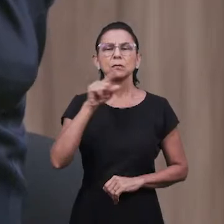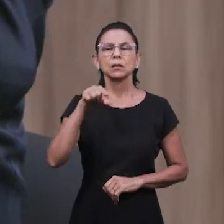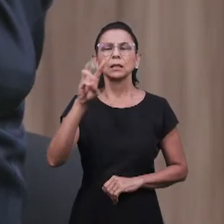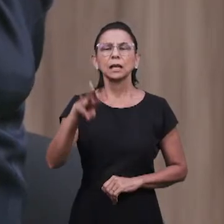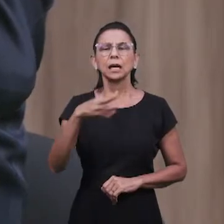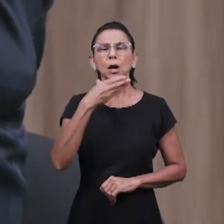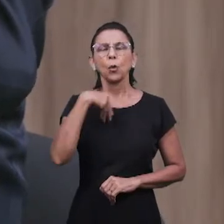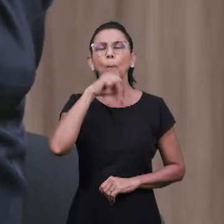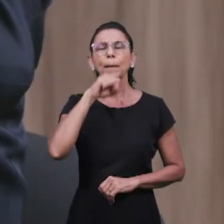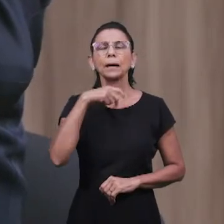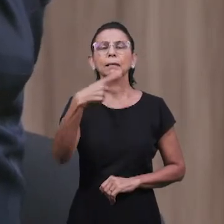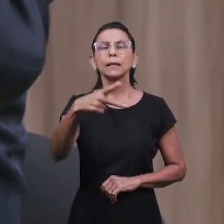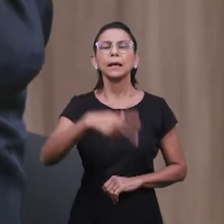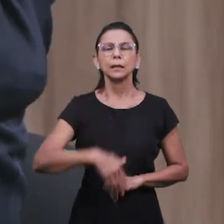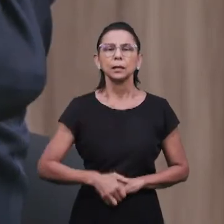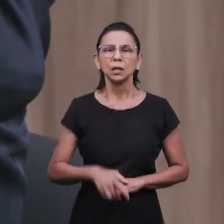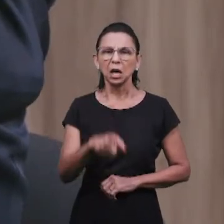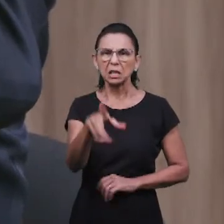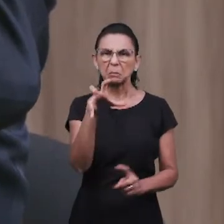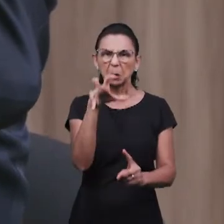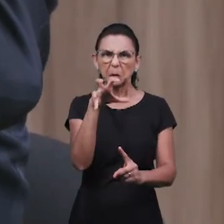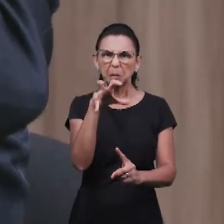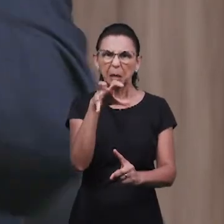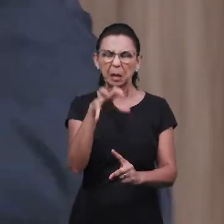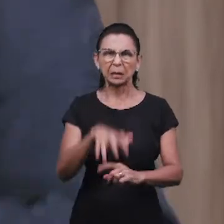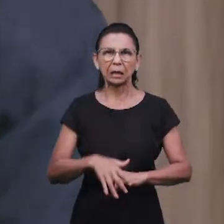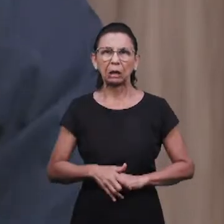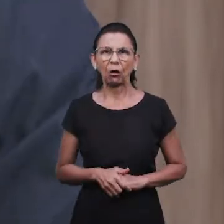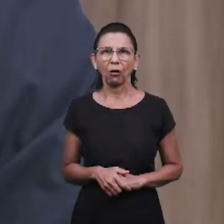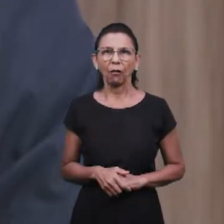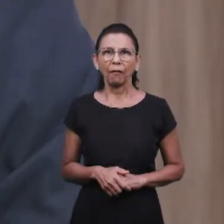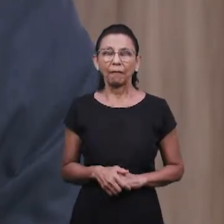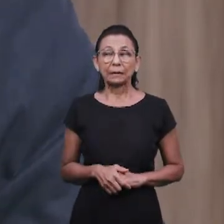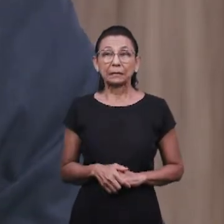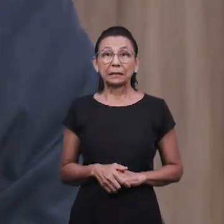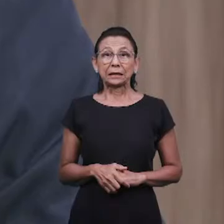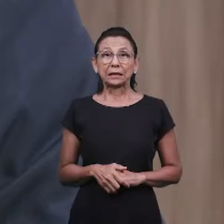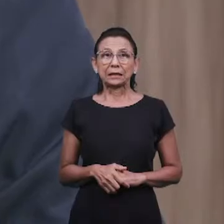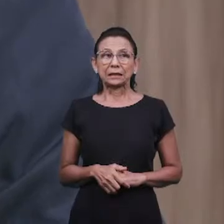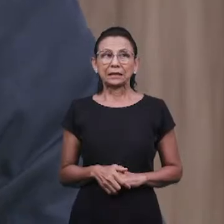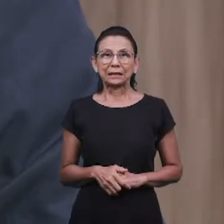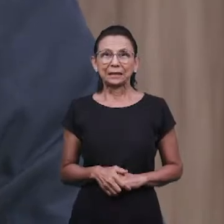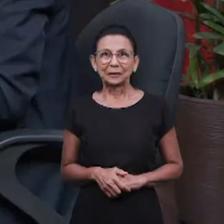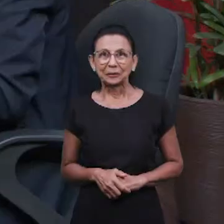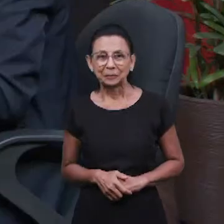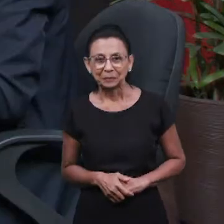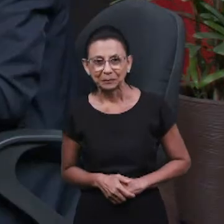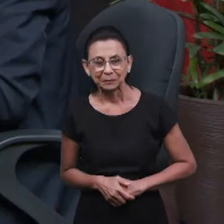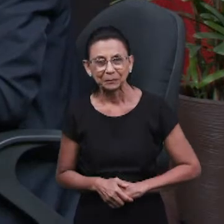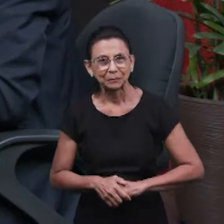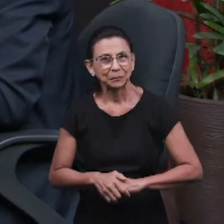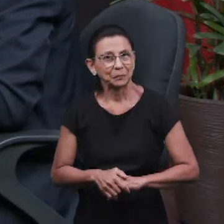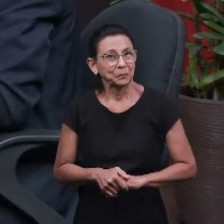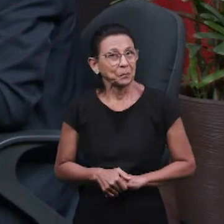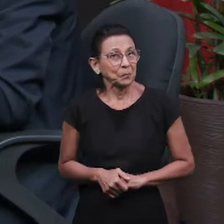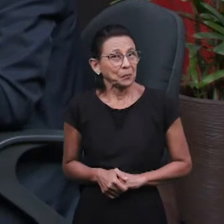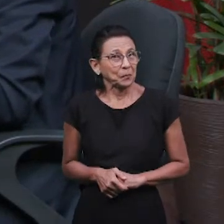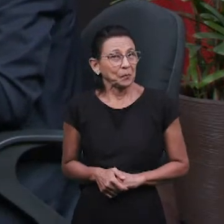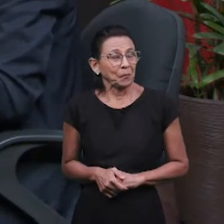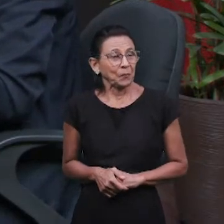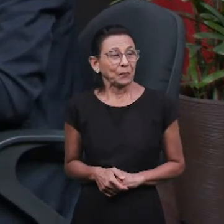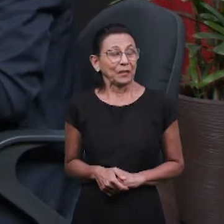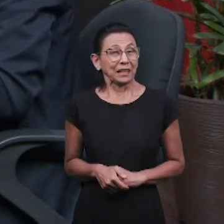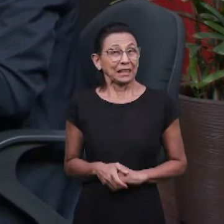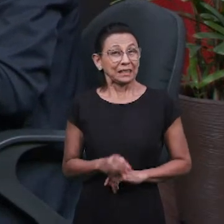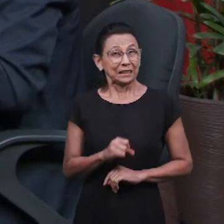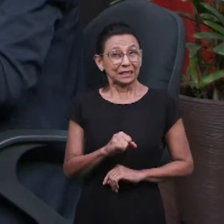dessa criança? Ó, essa criança está oprimida, hein? No meio do culto. Rapaz, eu vou falar uma coisa. Se um pastor fizer uma coisa, não precisa fazer isso, não.